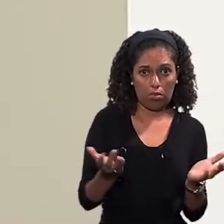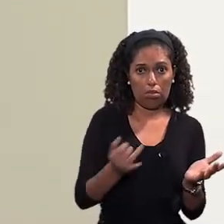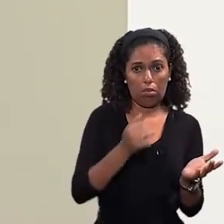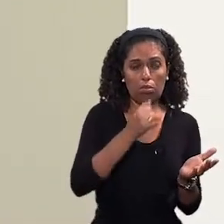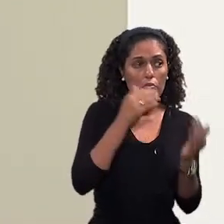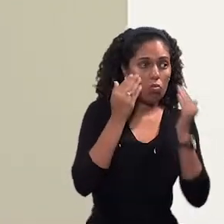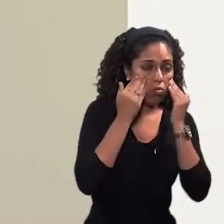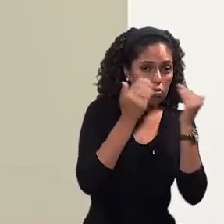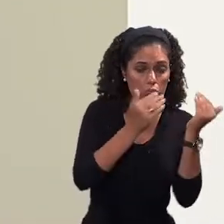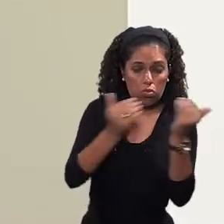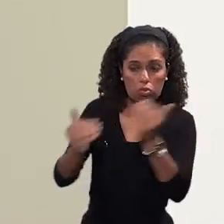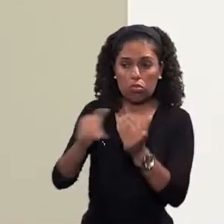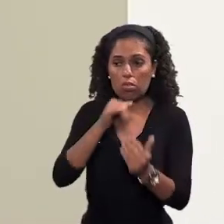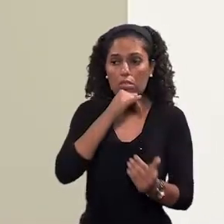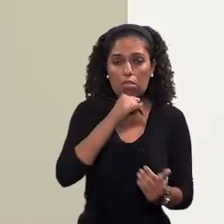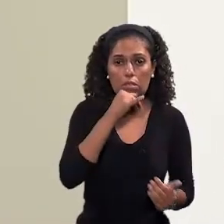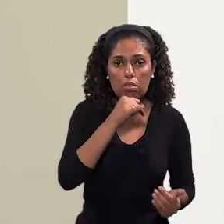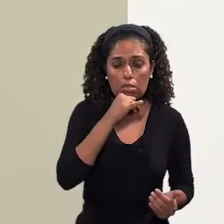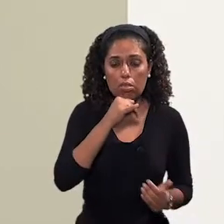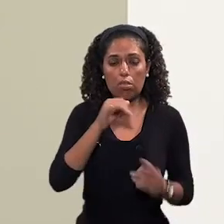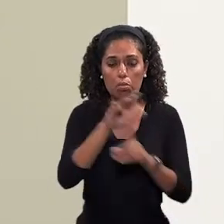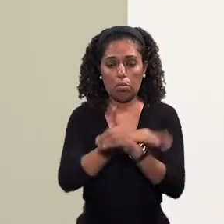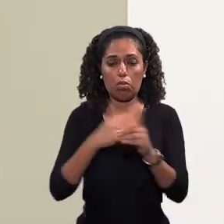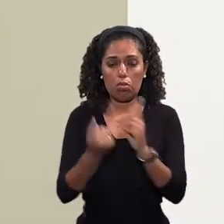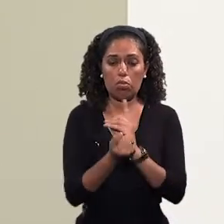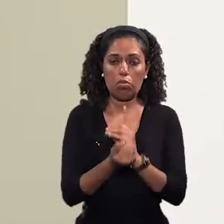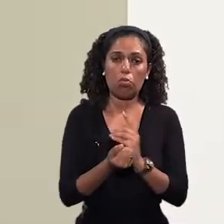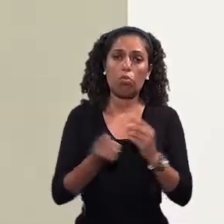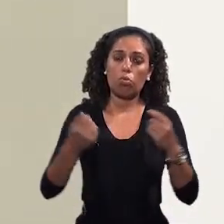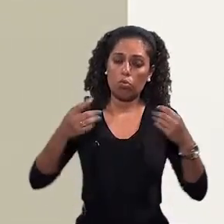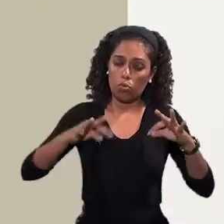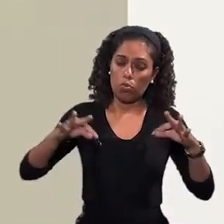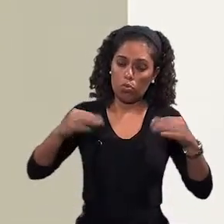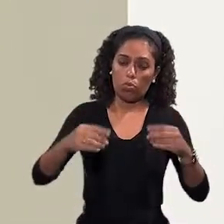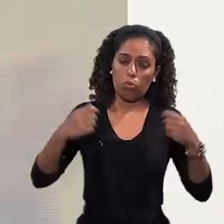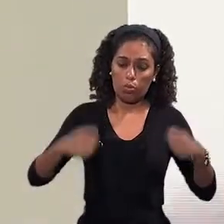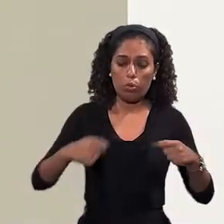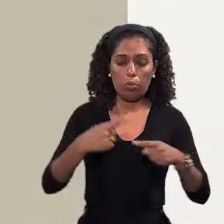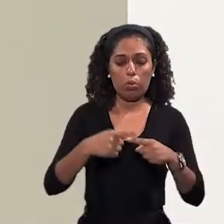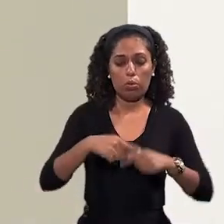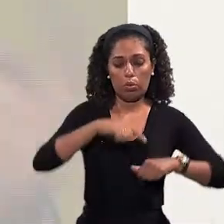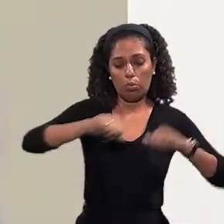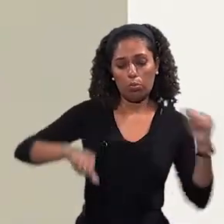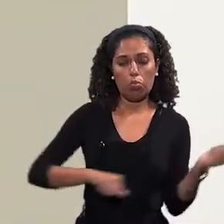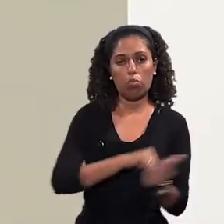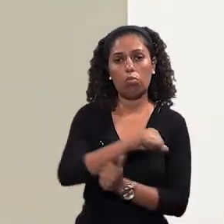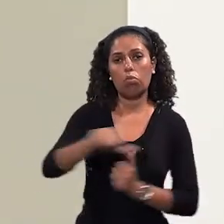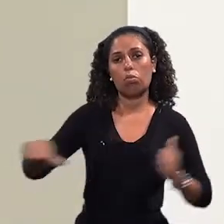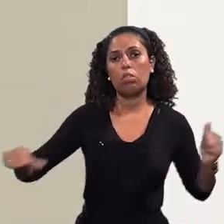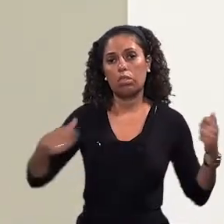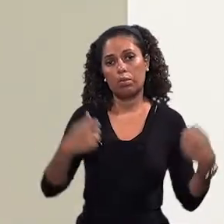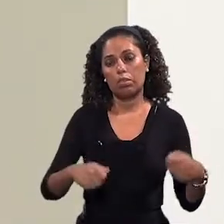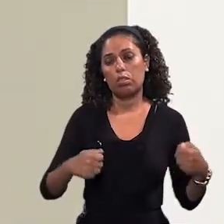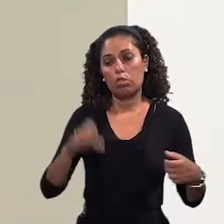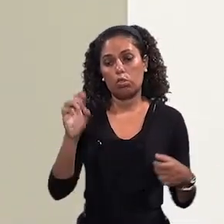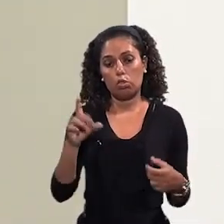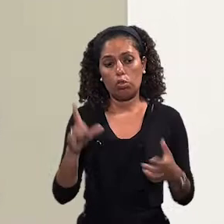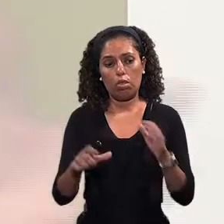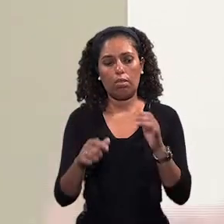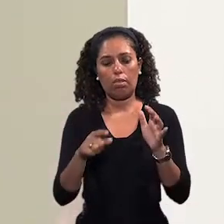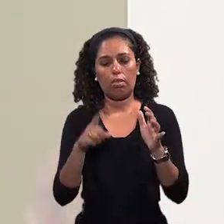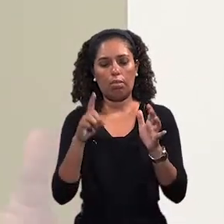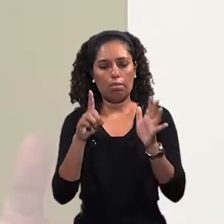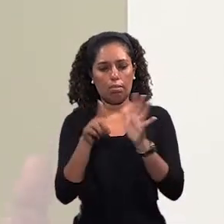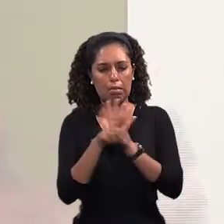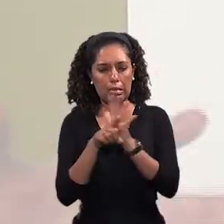e elas não devem acontecer mais, mas depois que elas acontecem, elas precisam servir como marcos para que se mude, não só a prevenção por parte